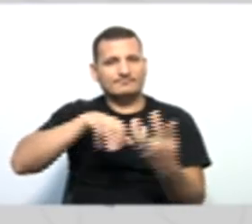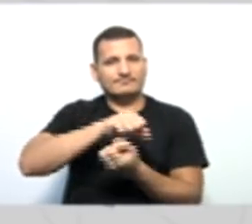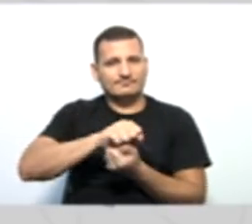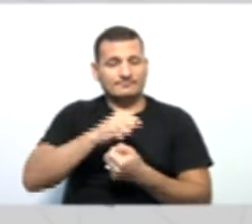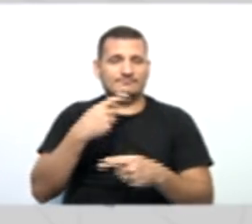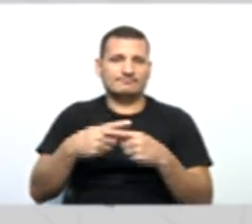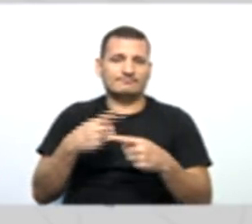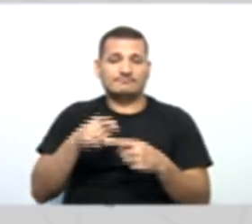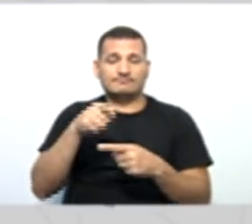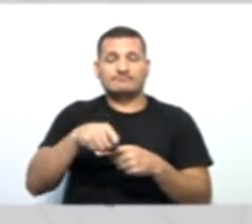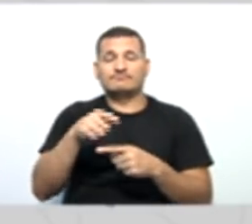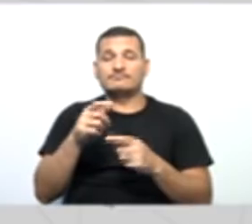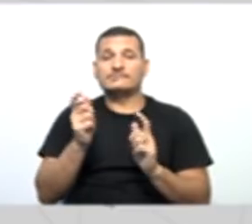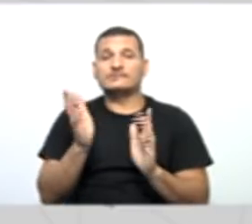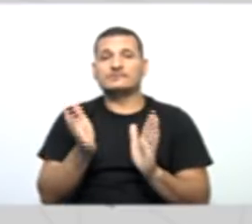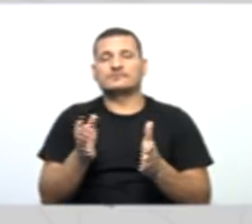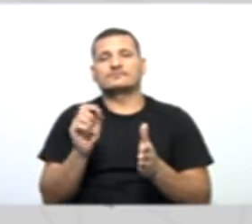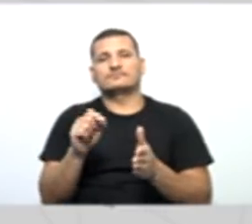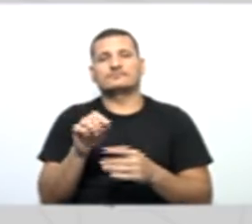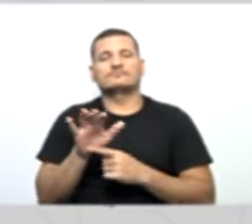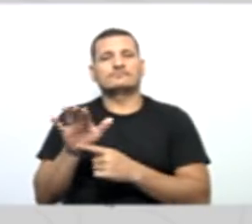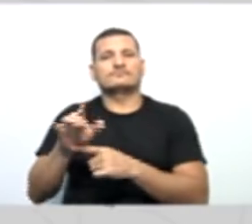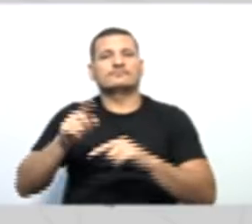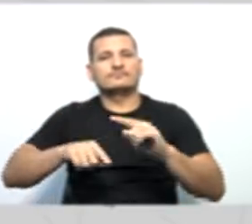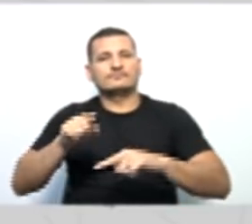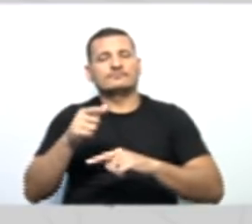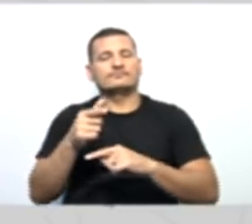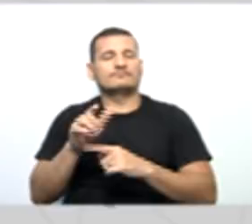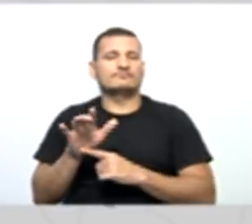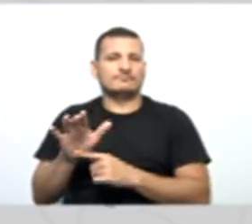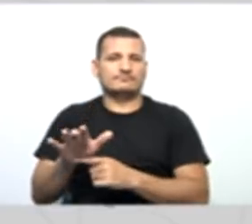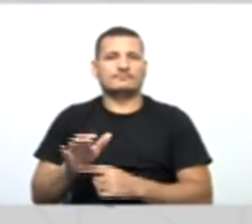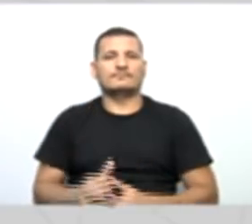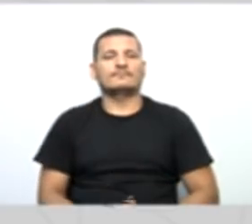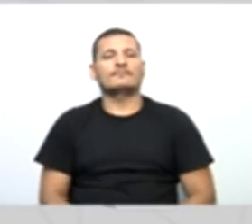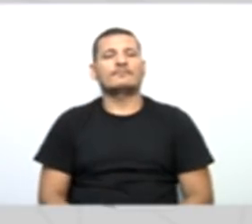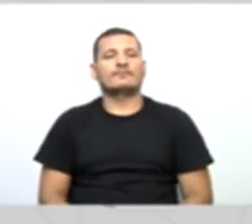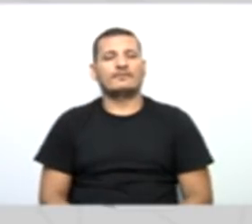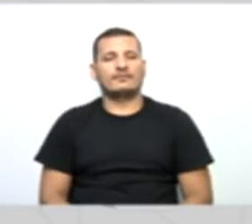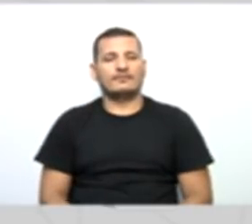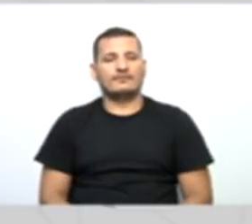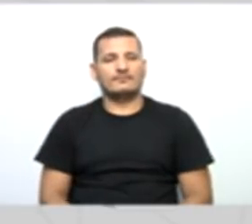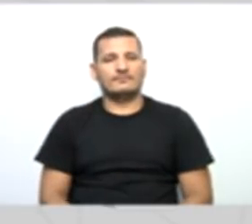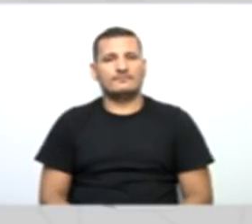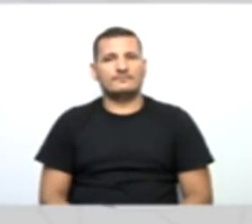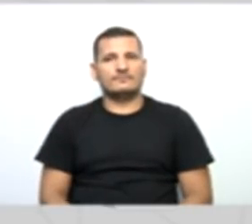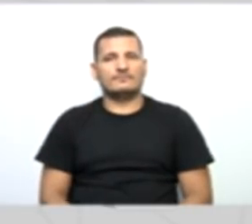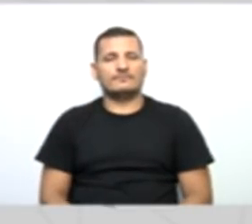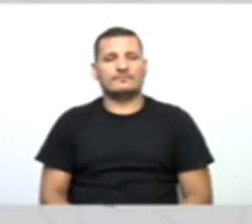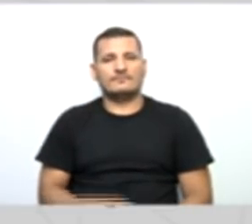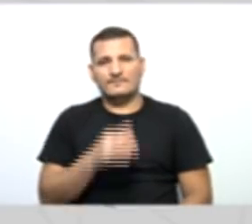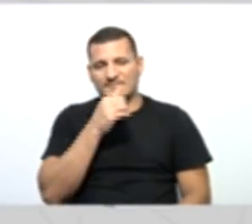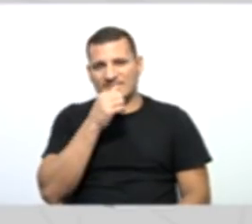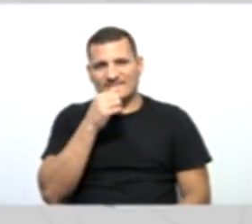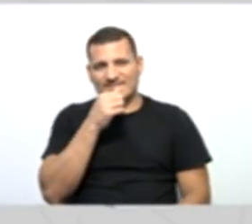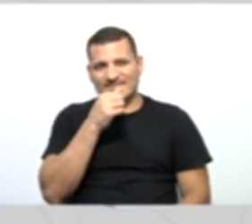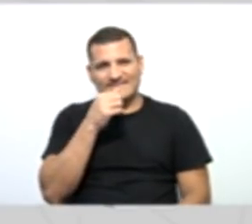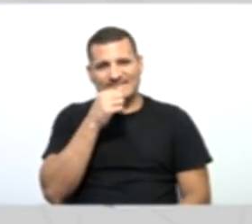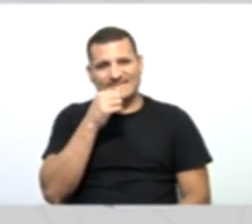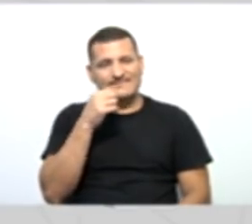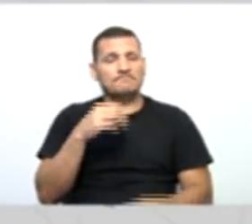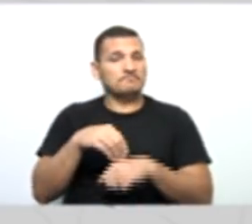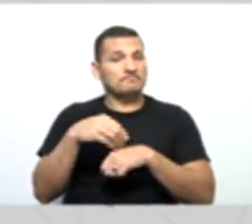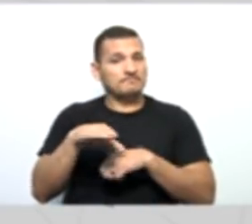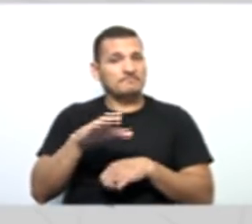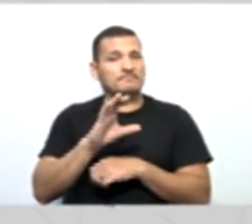porque isso já serve de matéria-prima para a organização. Olha aí. Inclusive, isso é uma dica de